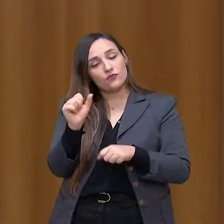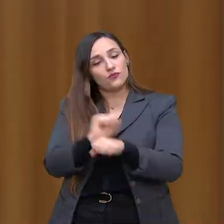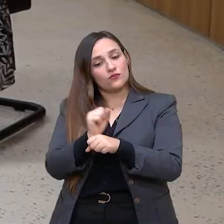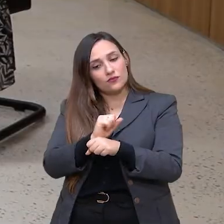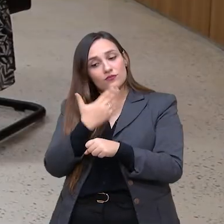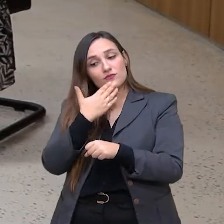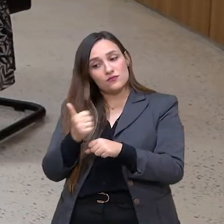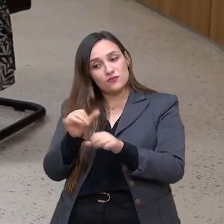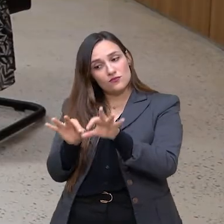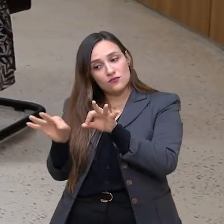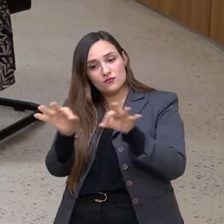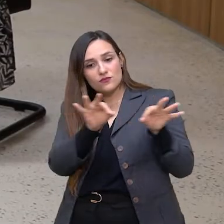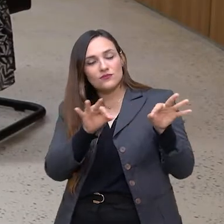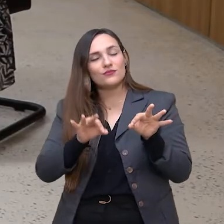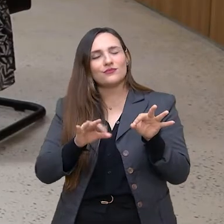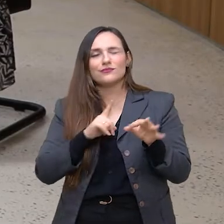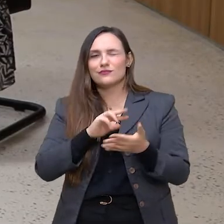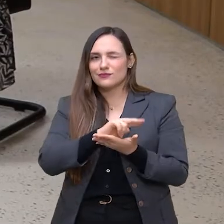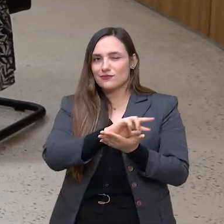logística. Tem